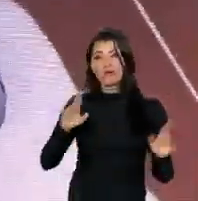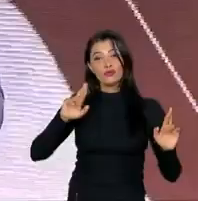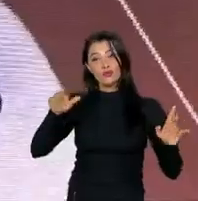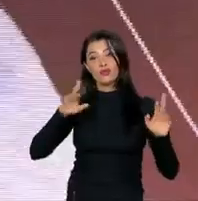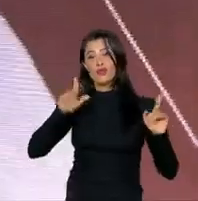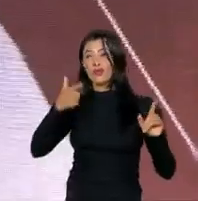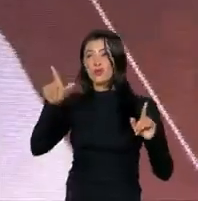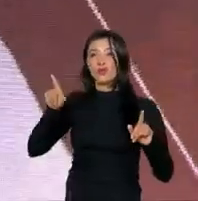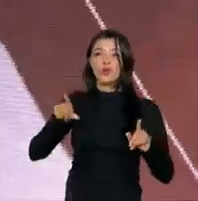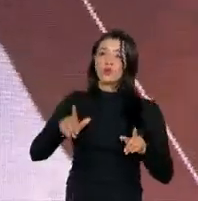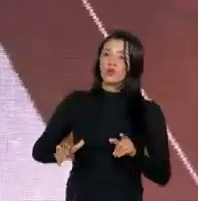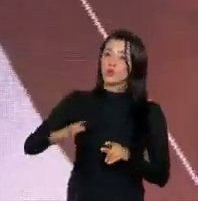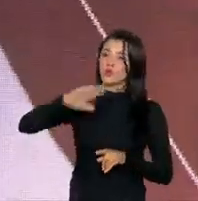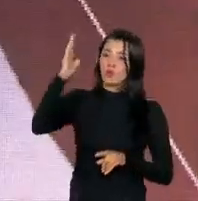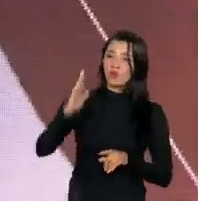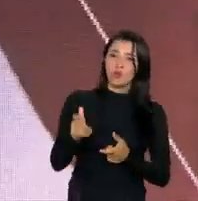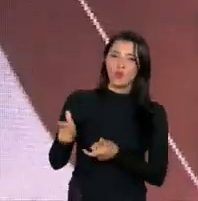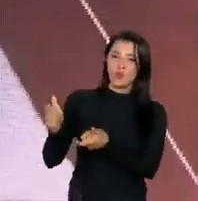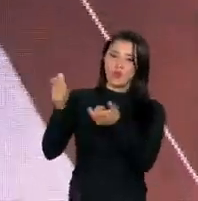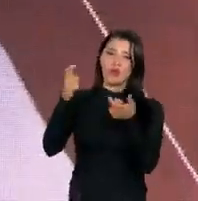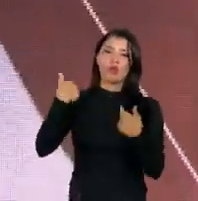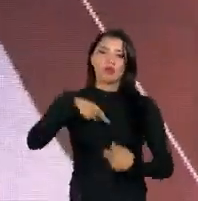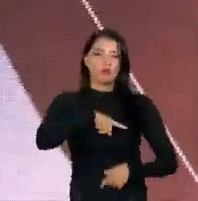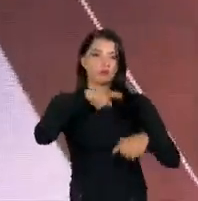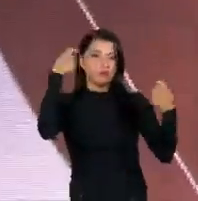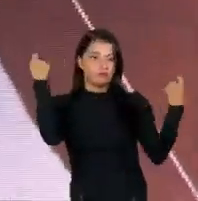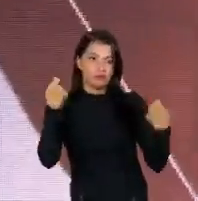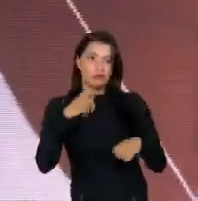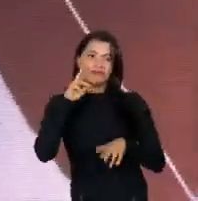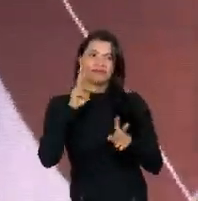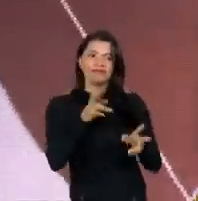diferenciado do restante do Brasil, nós precisamos